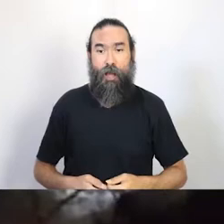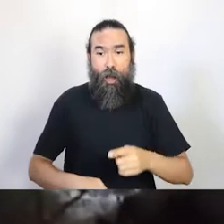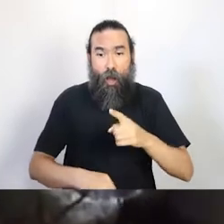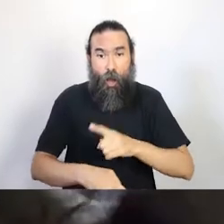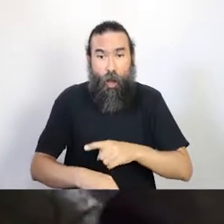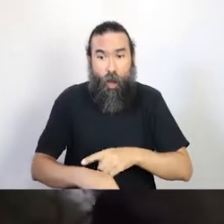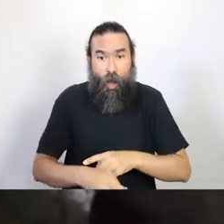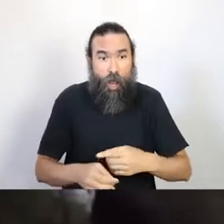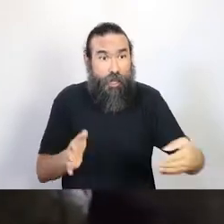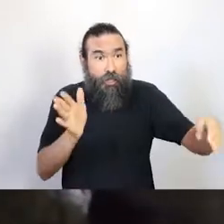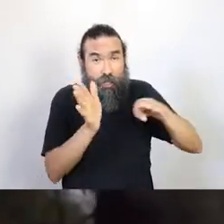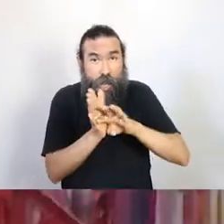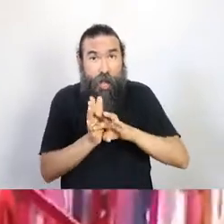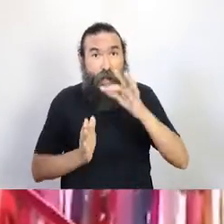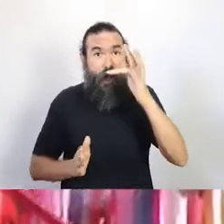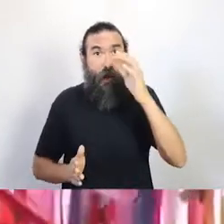Na hora que a folia chegar,